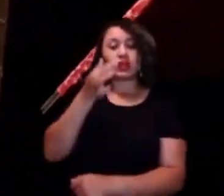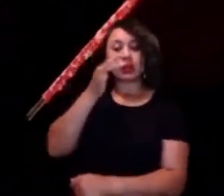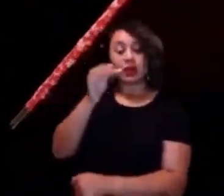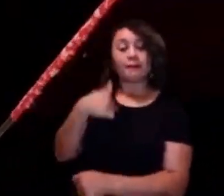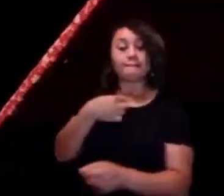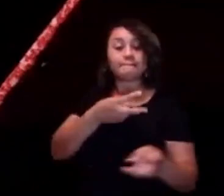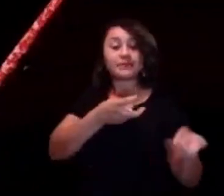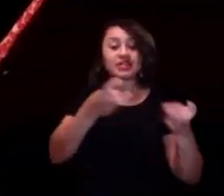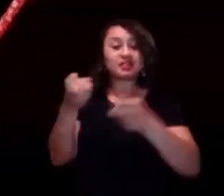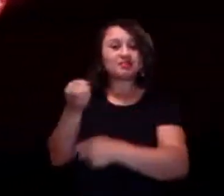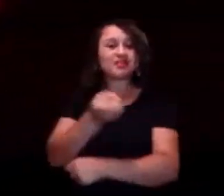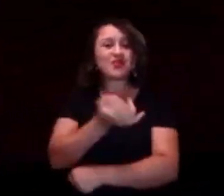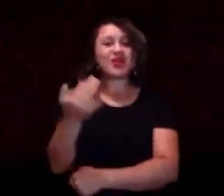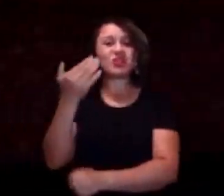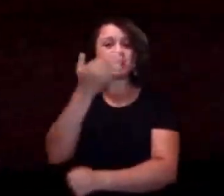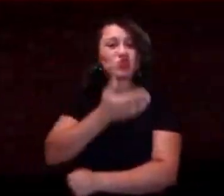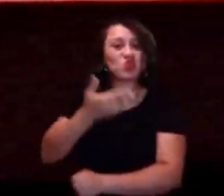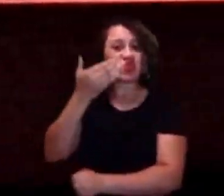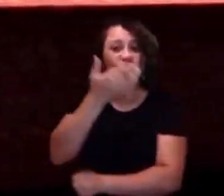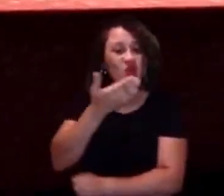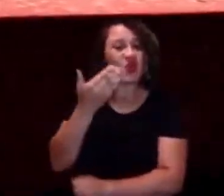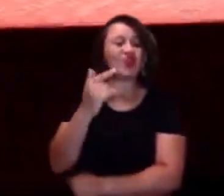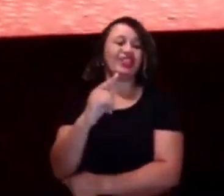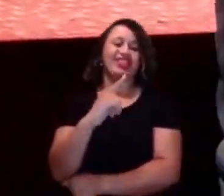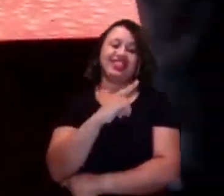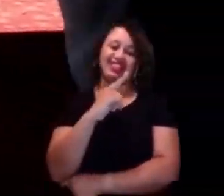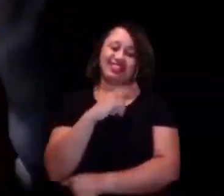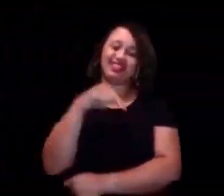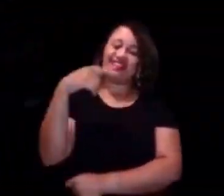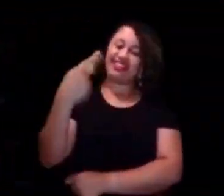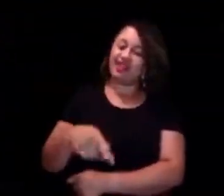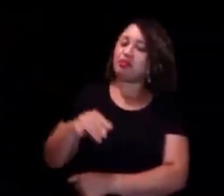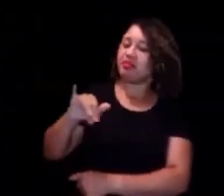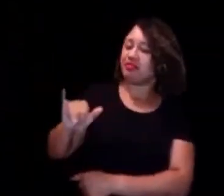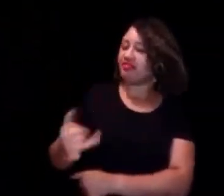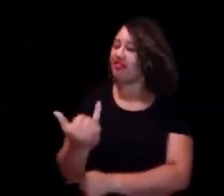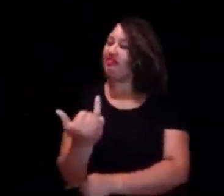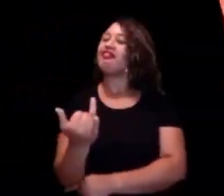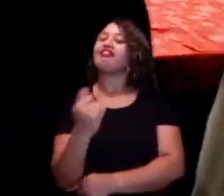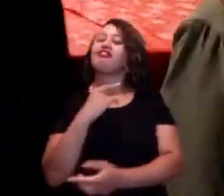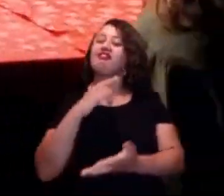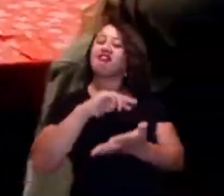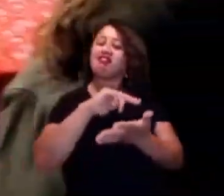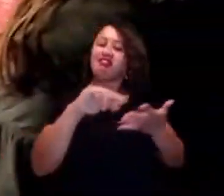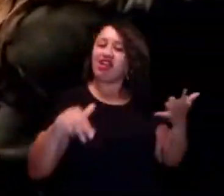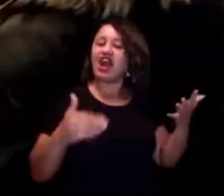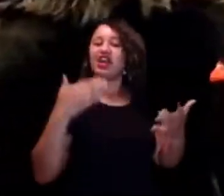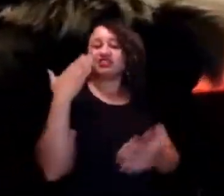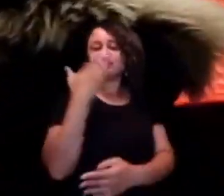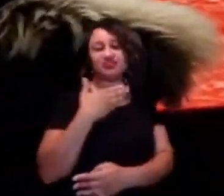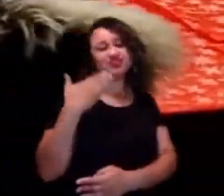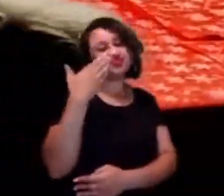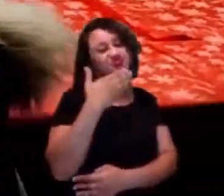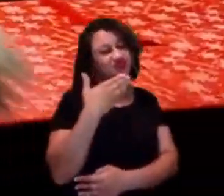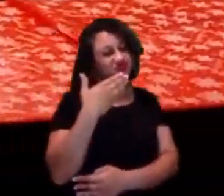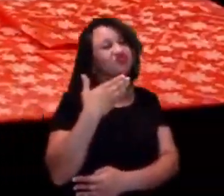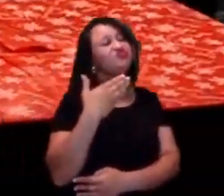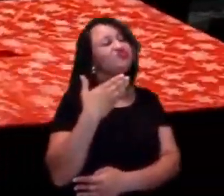Então, essa parte da Suíça francesa, olha a quantidade de doces que você tem aqui para